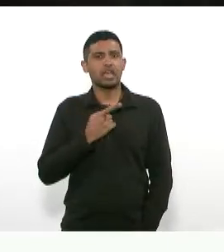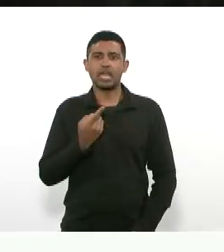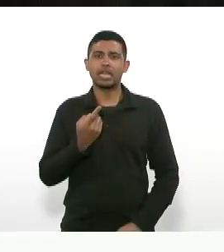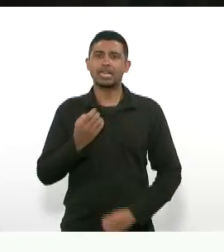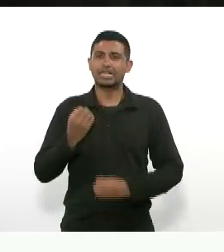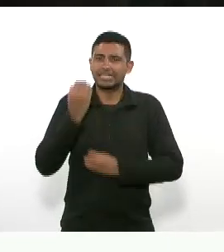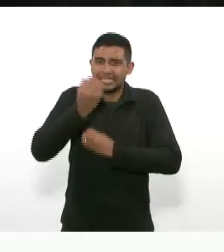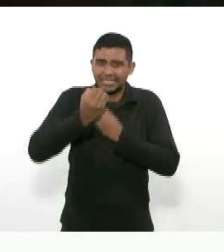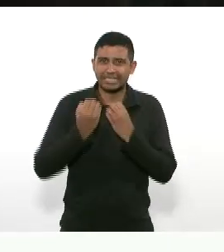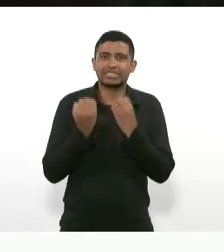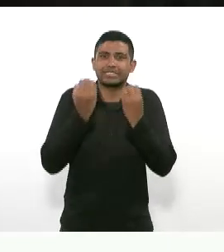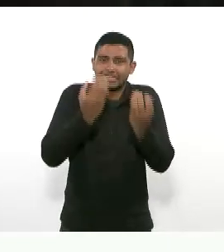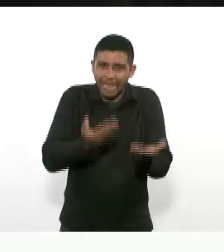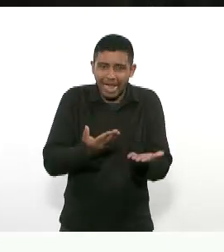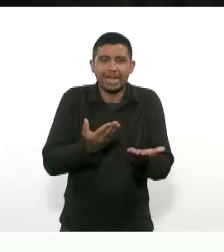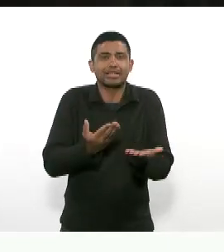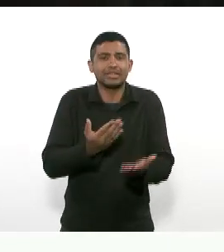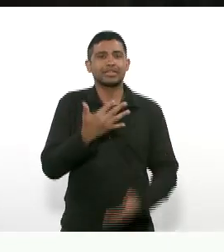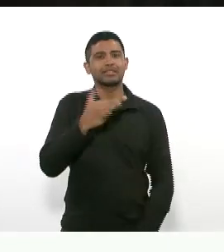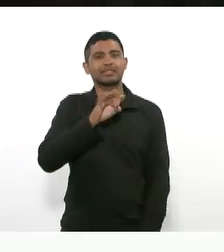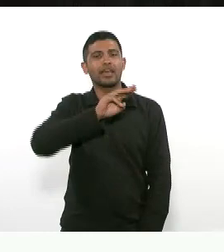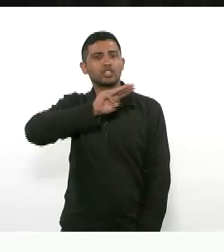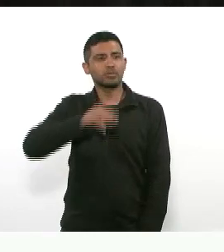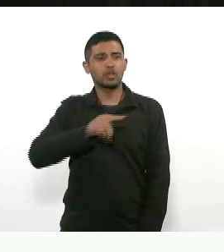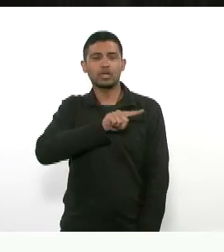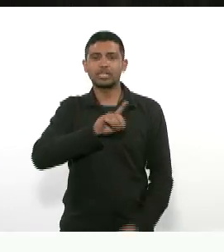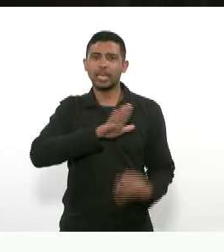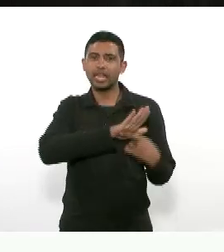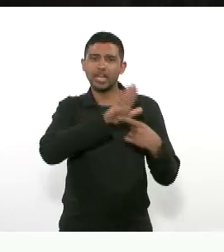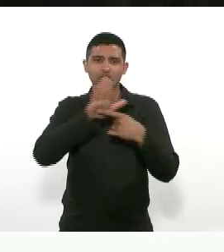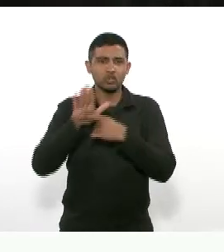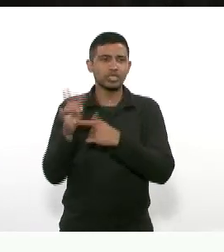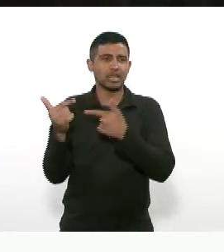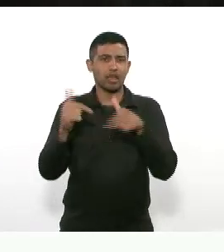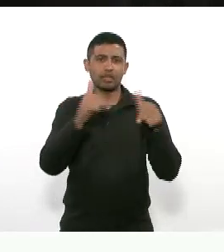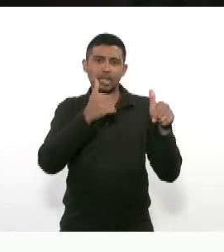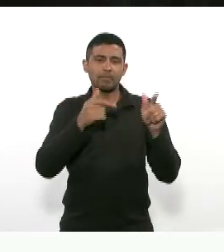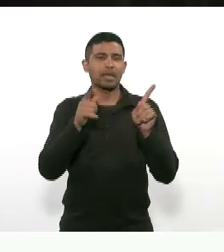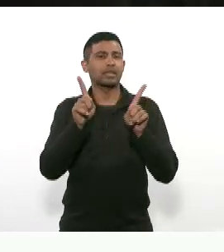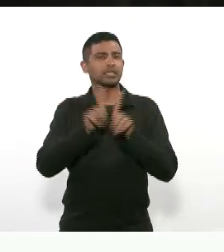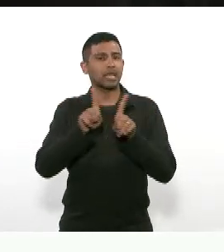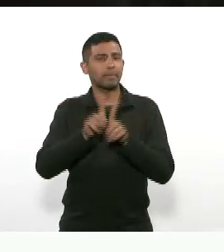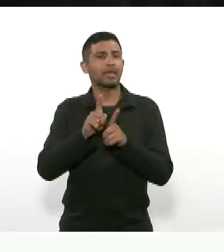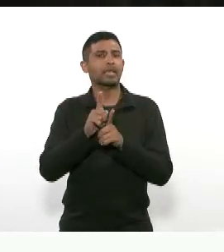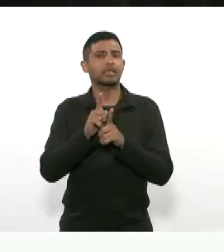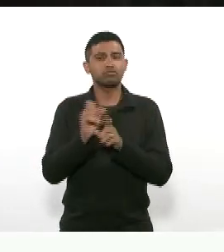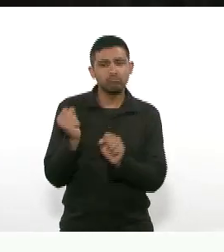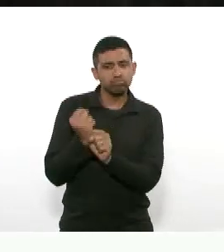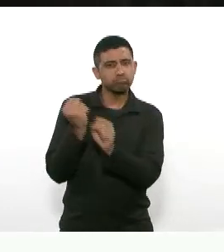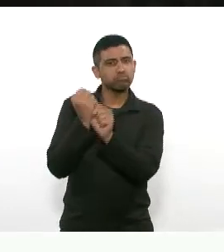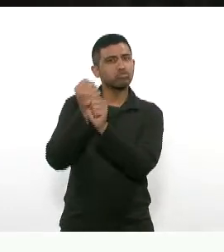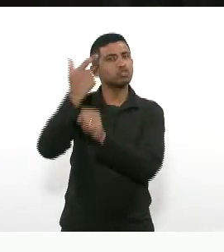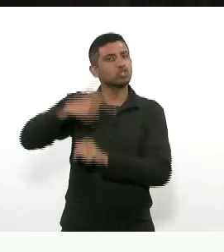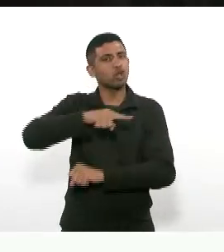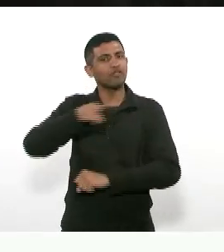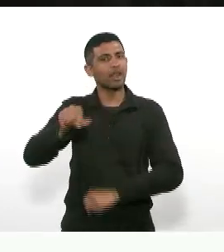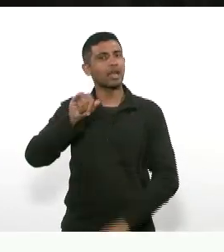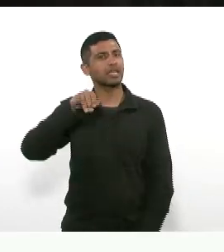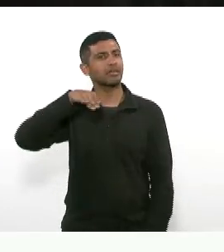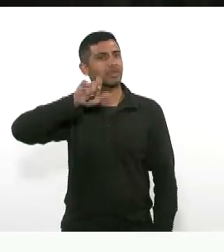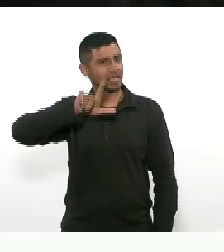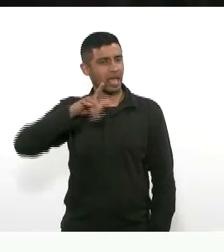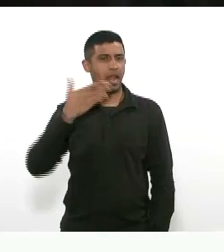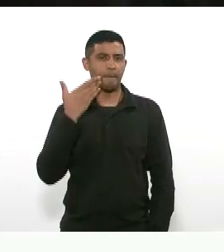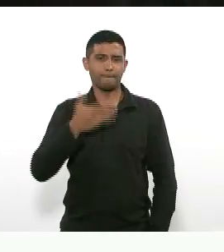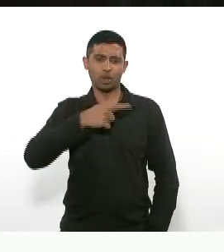atender uma ação civil pública, da necessidade da reconstrução do Instituto Médico Legal. Isso mostra também o compromisso